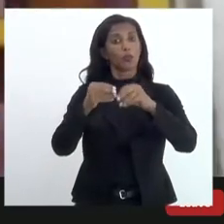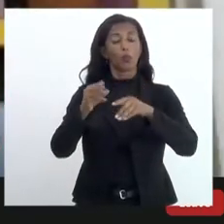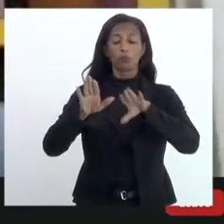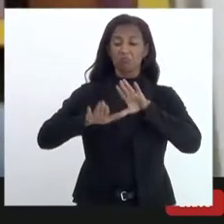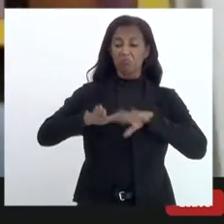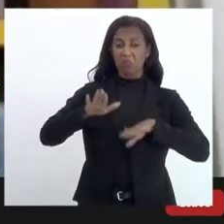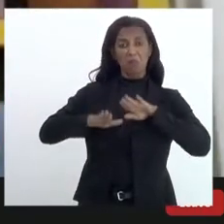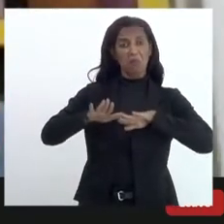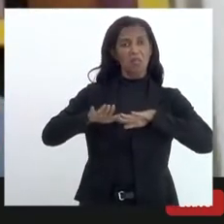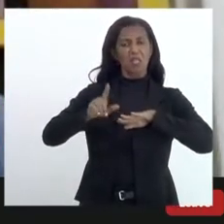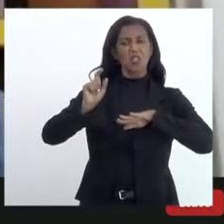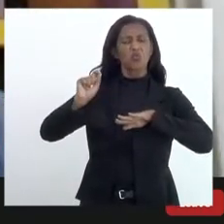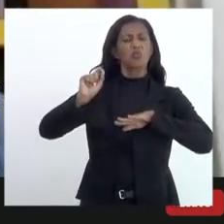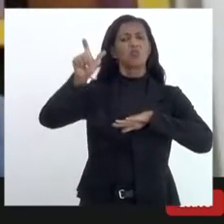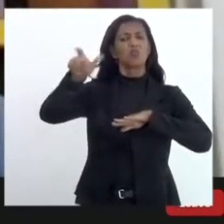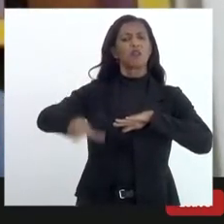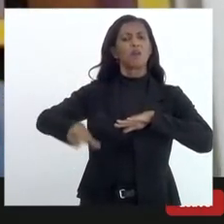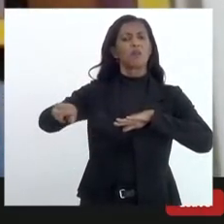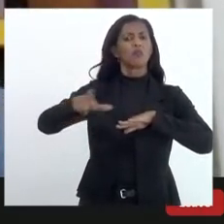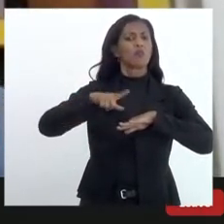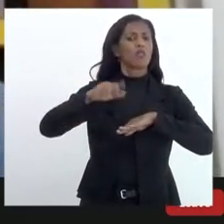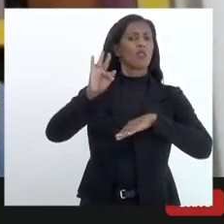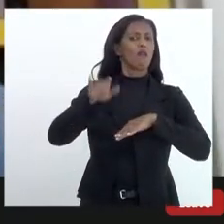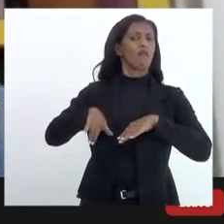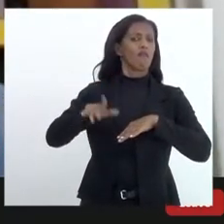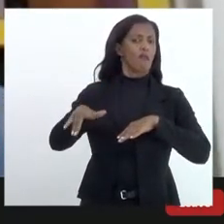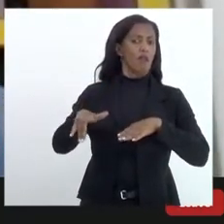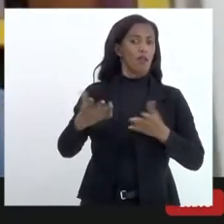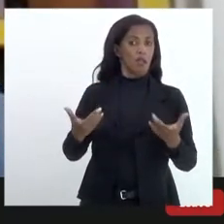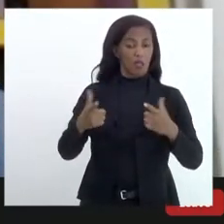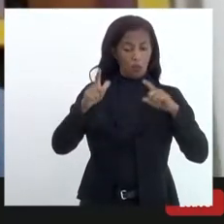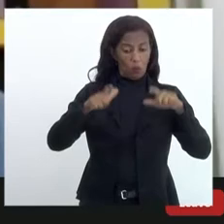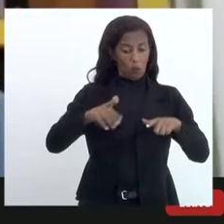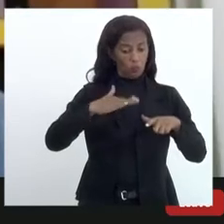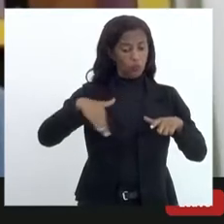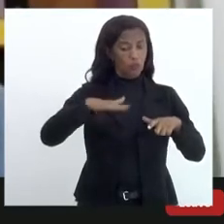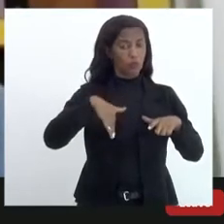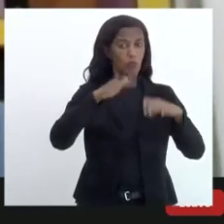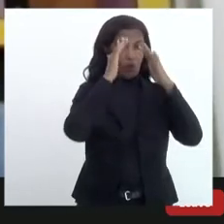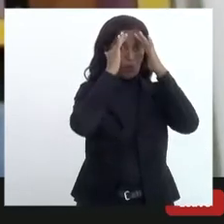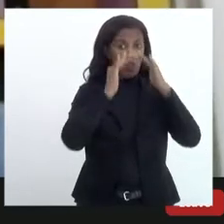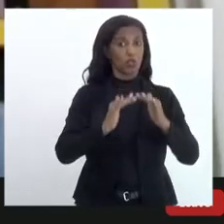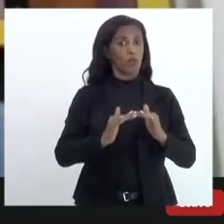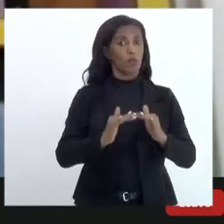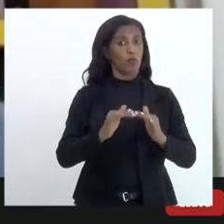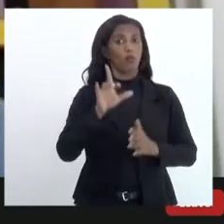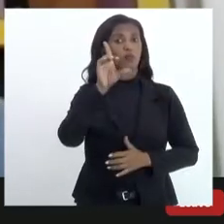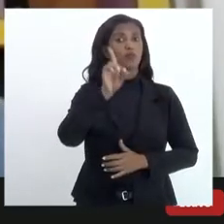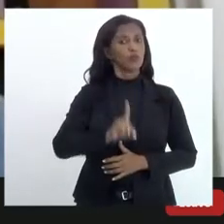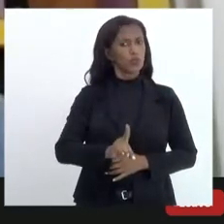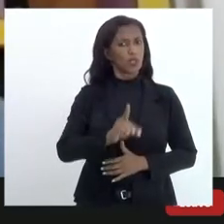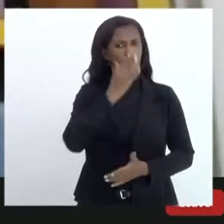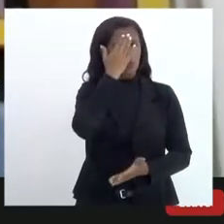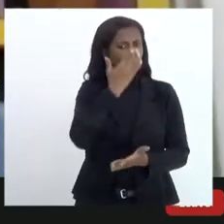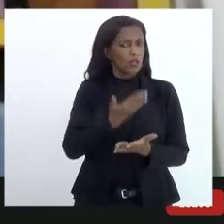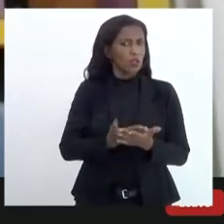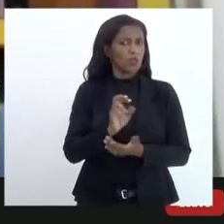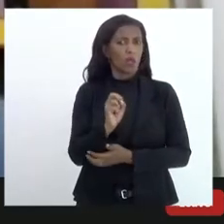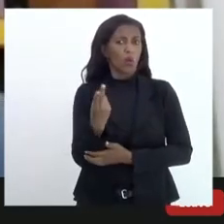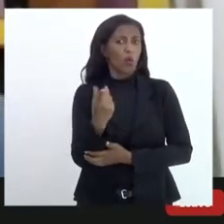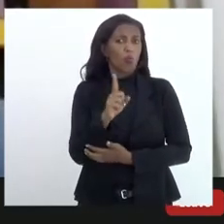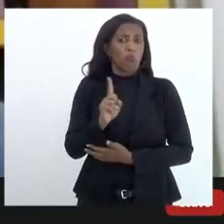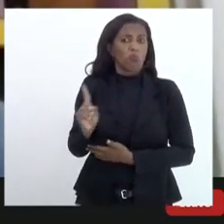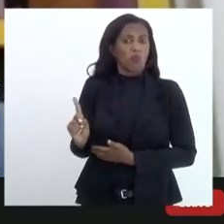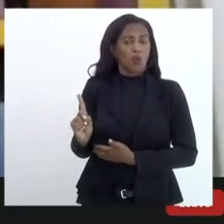daquilo que ele, do que ele professa. E no campo que nós estamos é o respeito, de fato, é o direito de acreditar ou não acreditar.